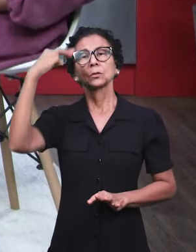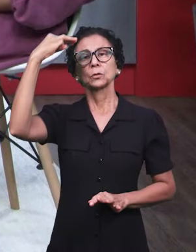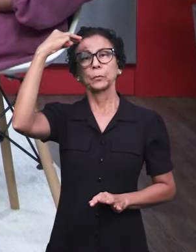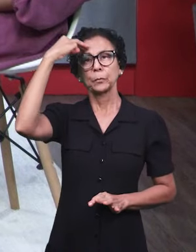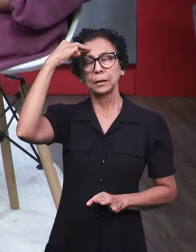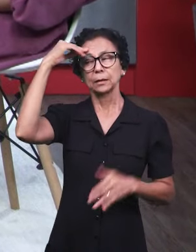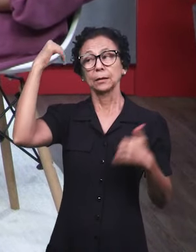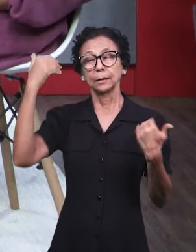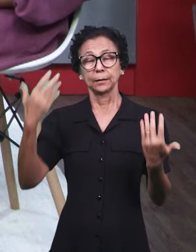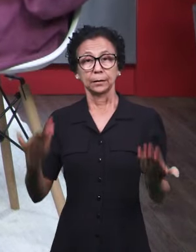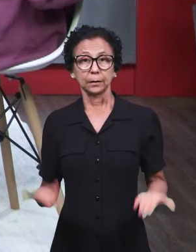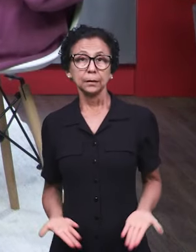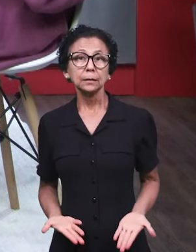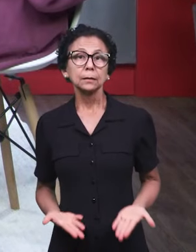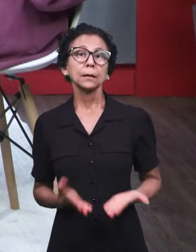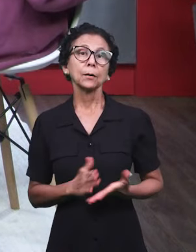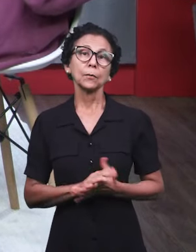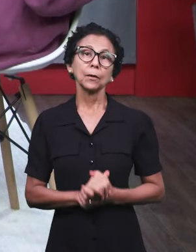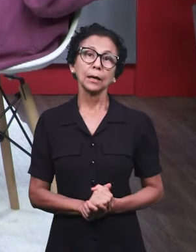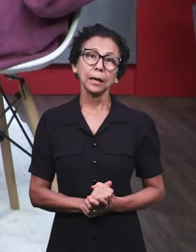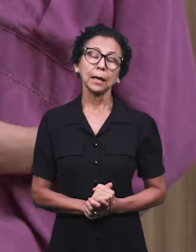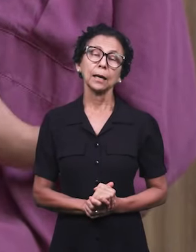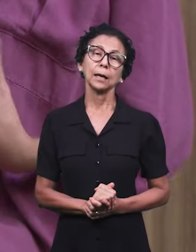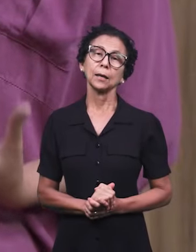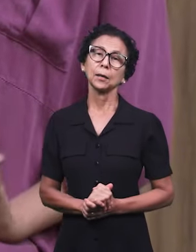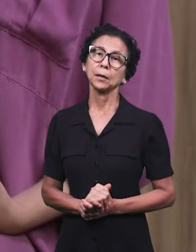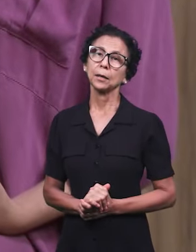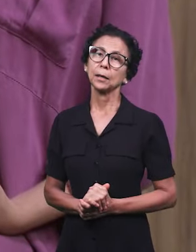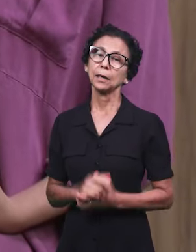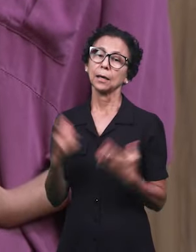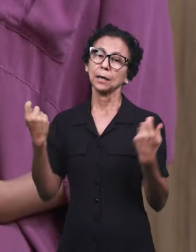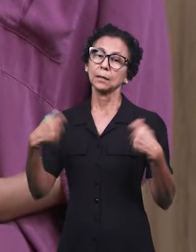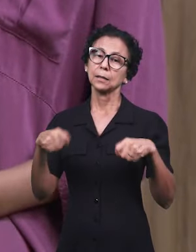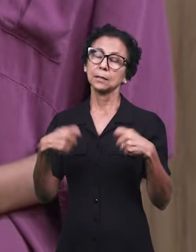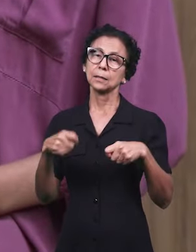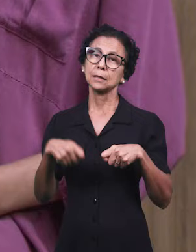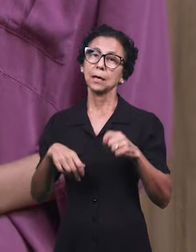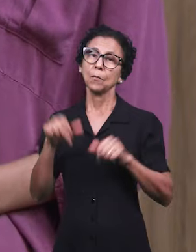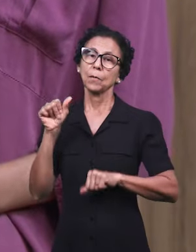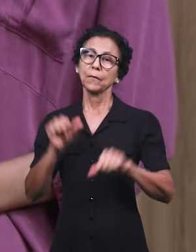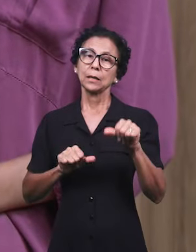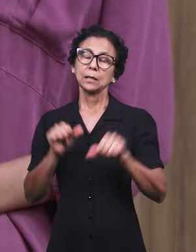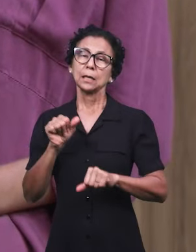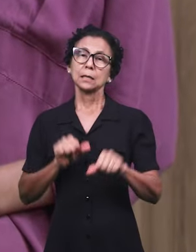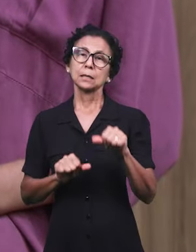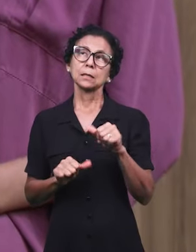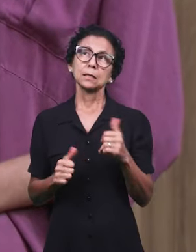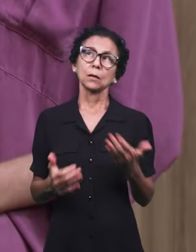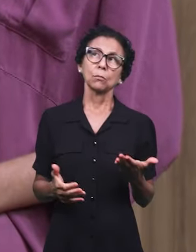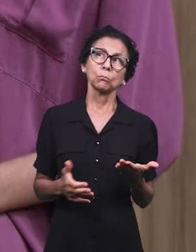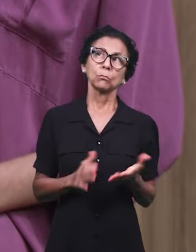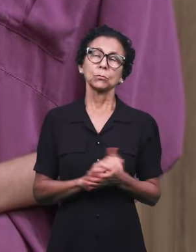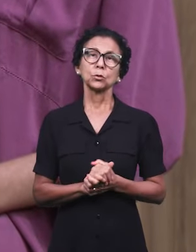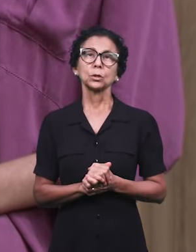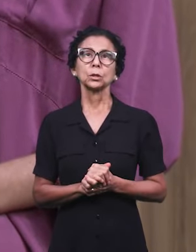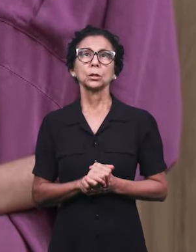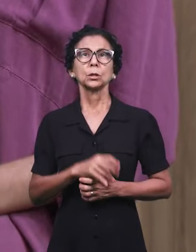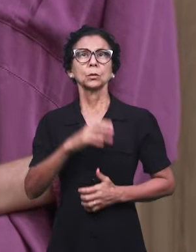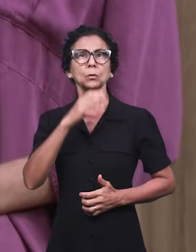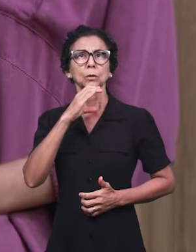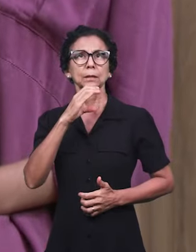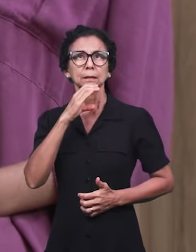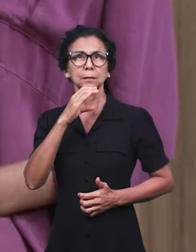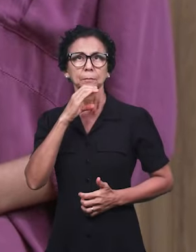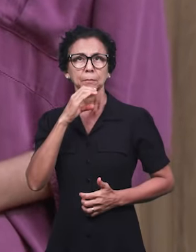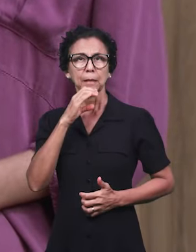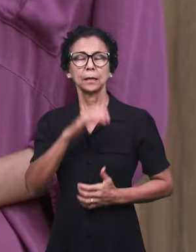Bom, a terapia, como eu falei, né, ela proporciona o autoconhecimento, né? Então, o autoconhecimento, ele vai fazer